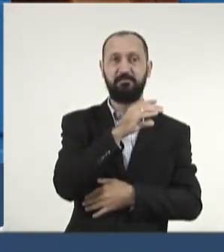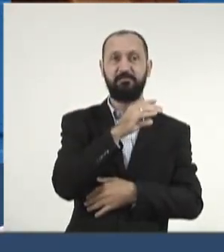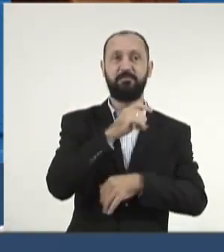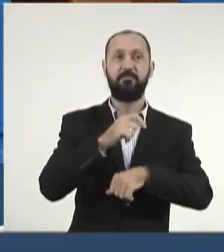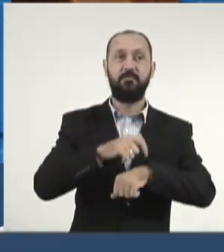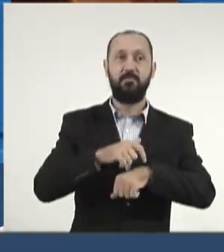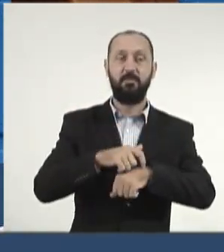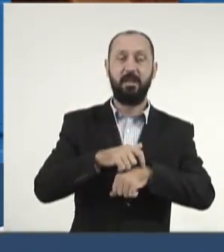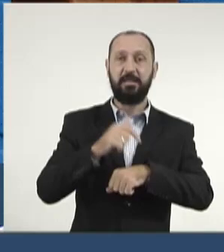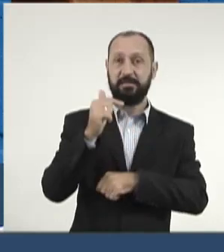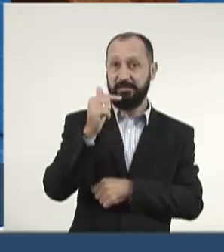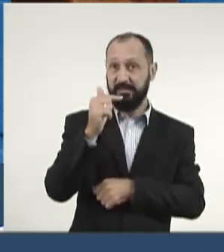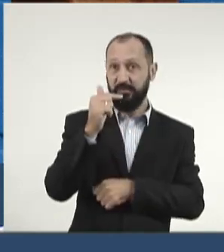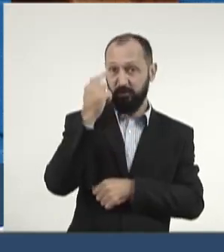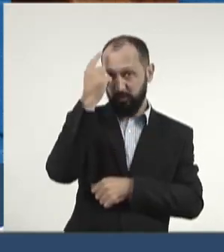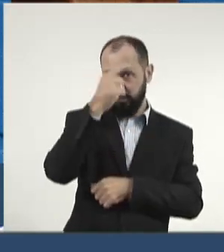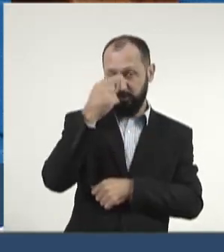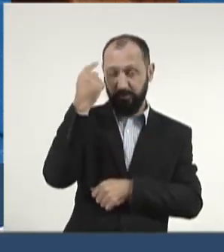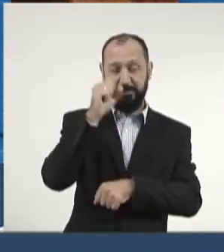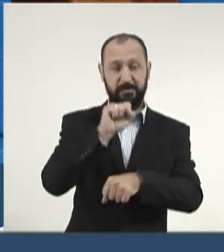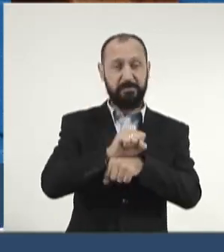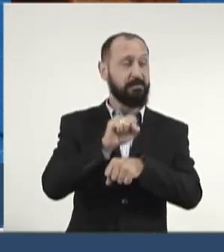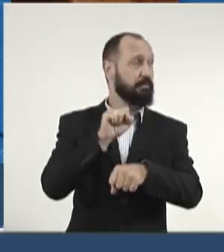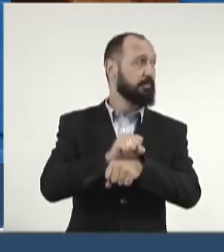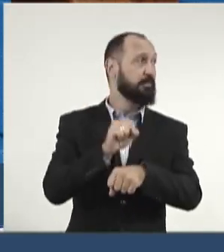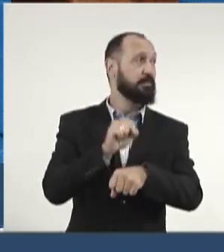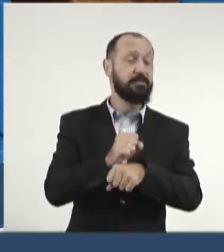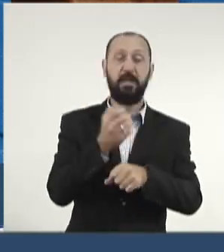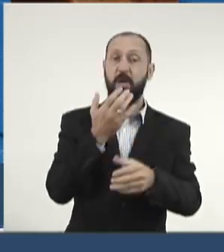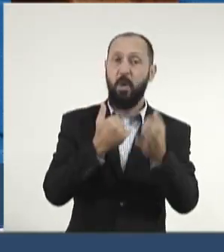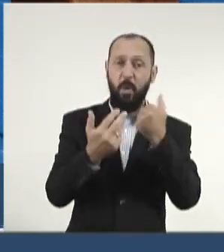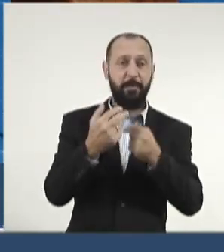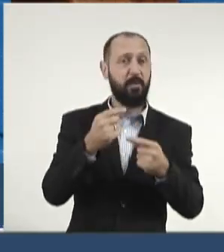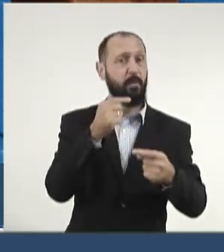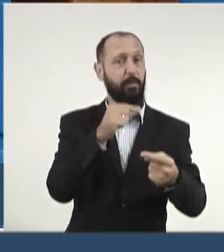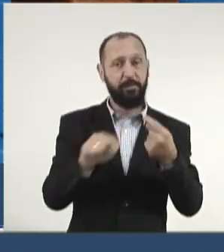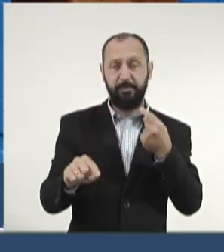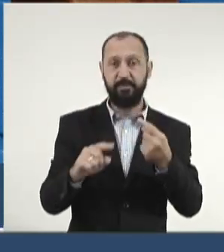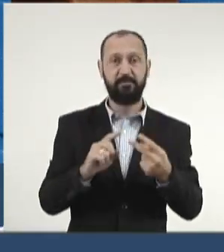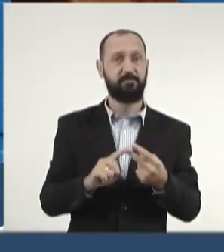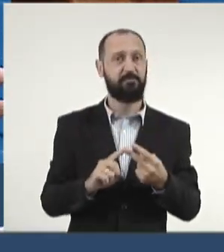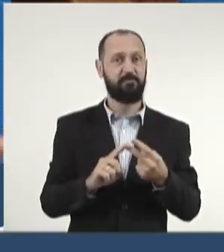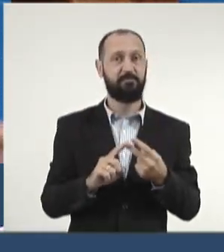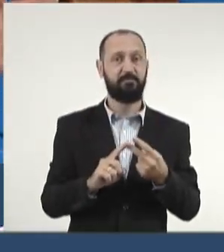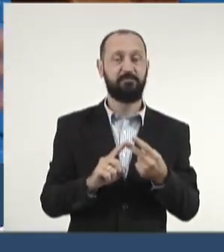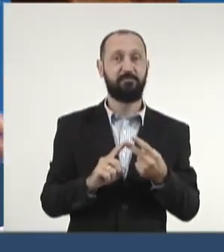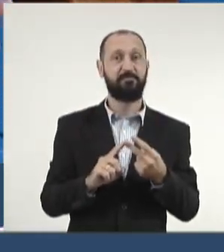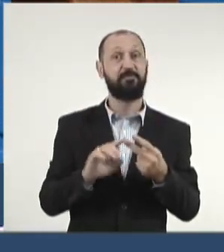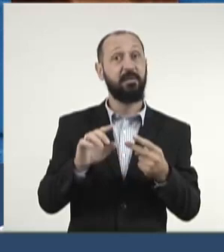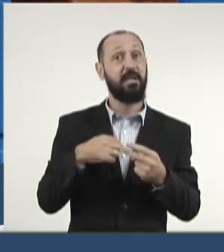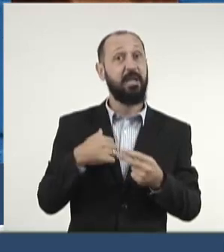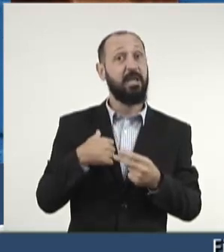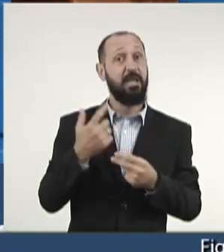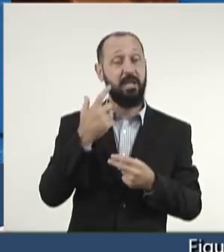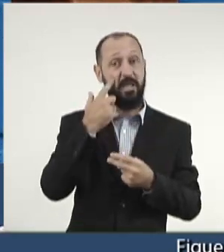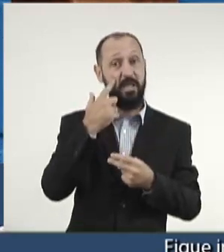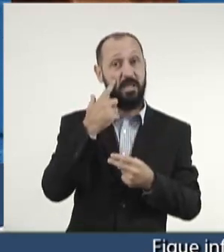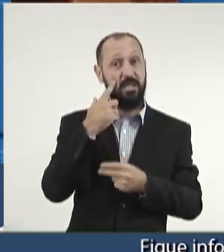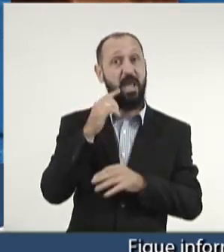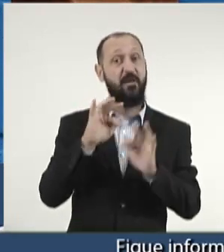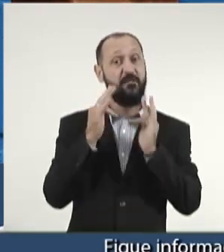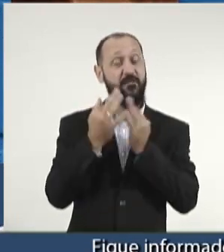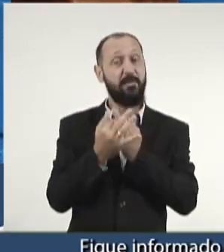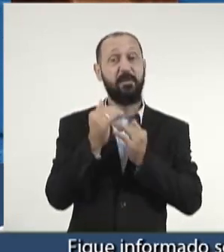7 horas aguardando, sem poder se alimentar, e, segundo relatos da